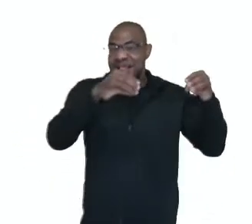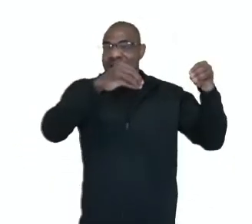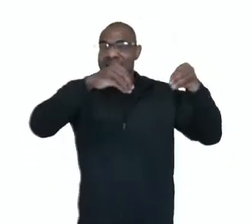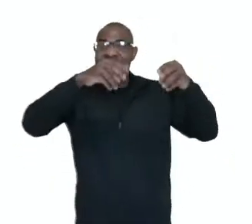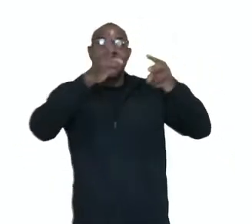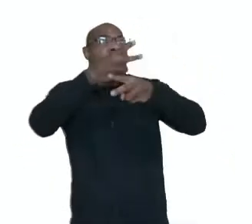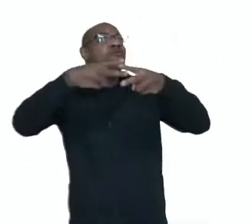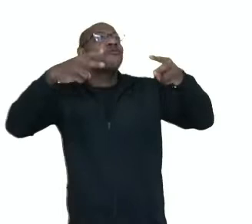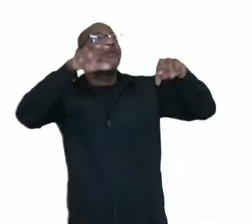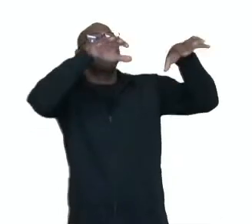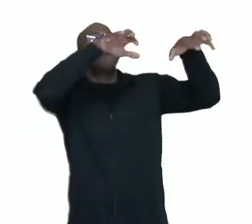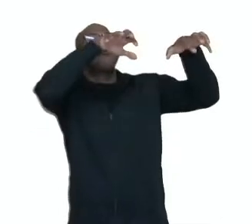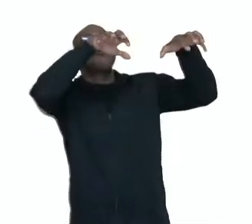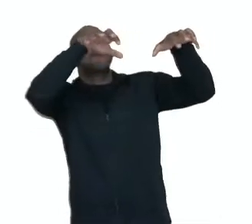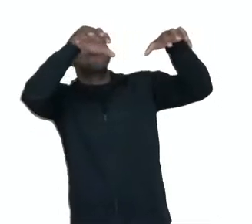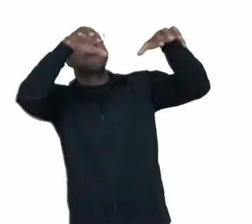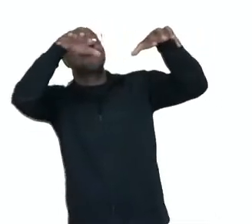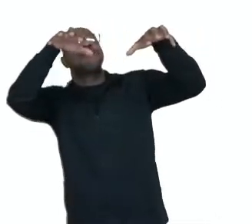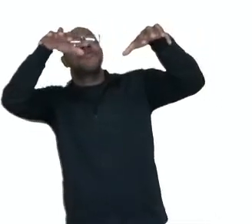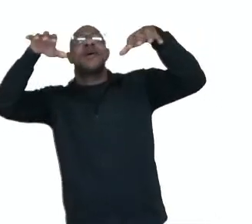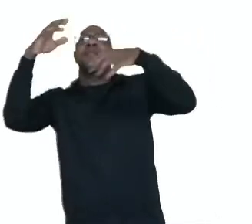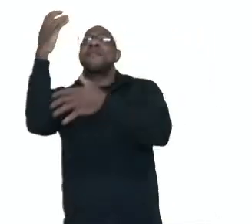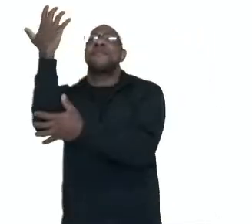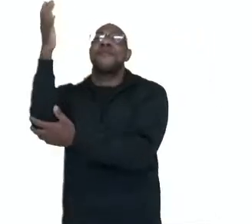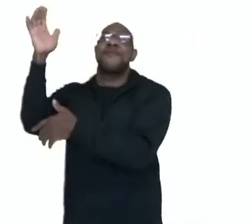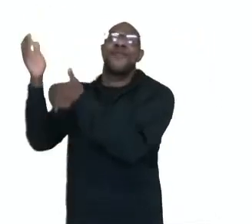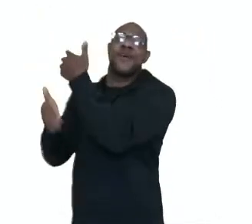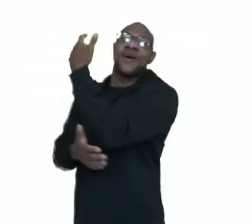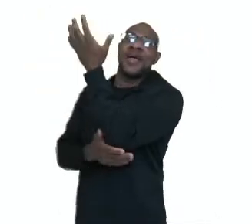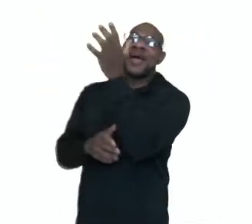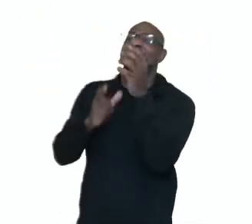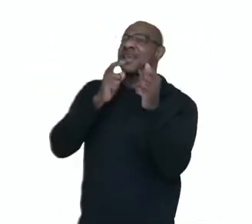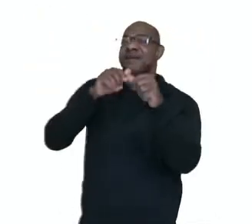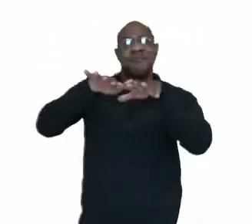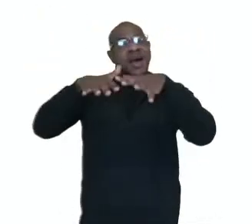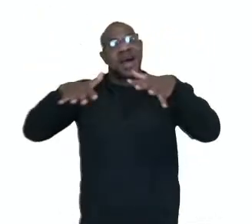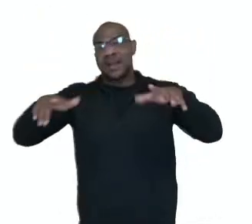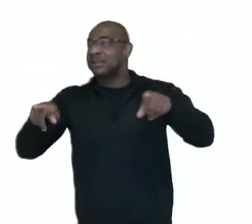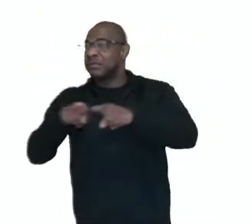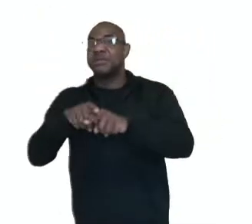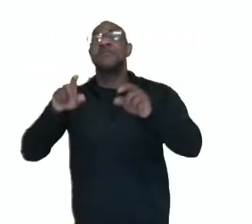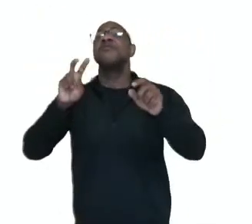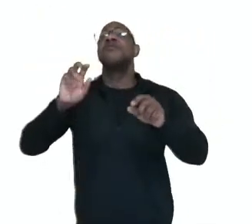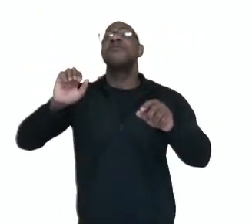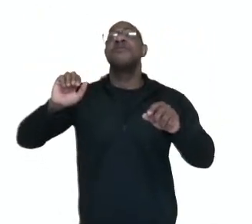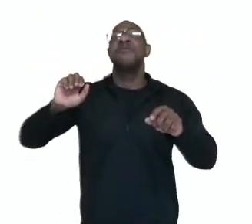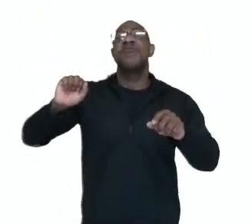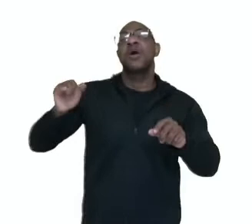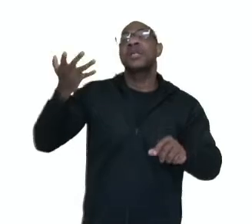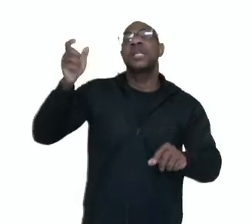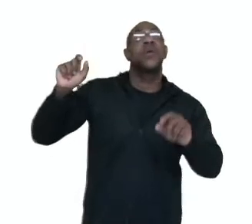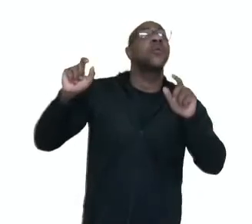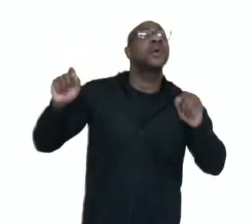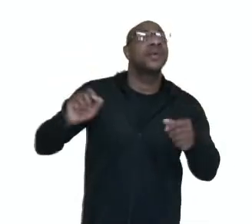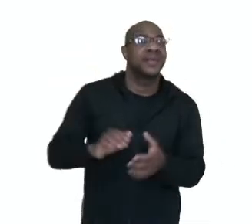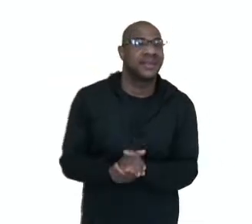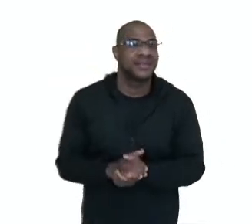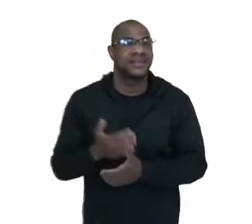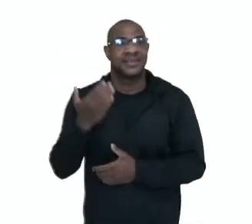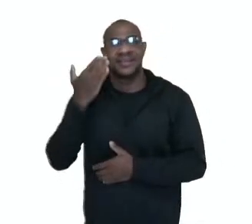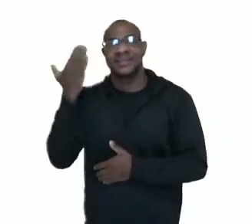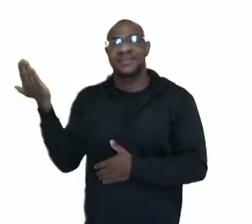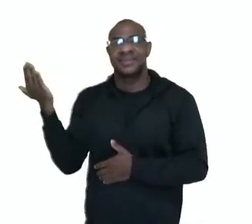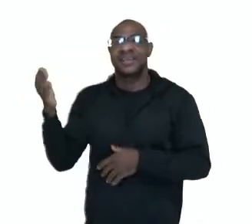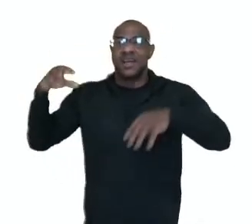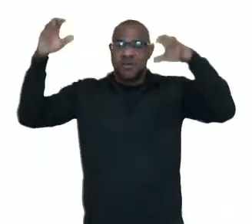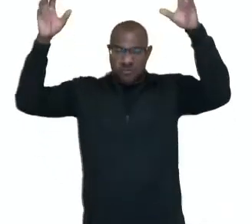cidades, florestas, né? Mares, entre outros locais. O que vai acontecer? Olha aqui, ó, um desmatamento,